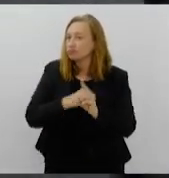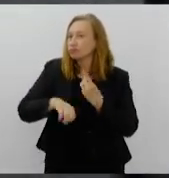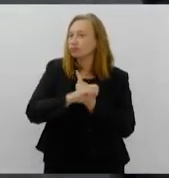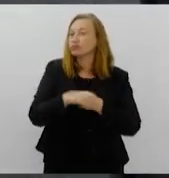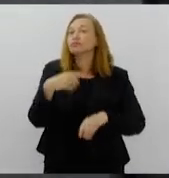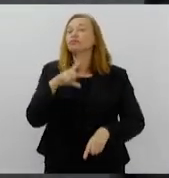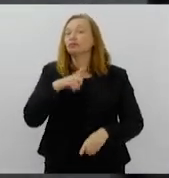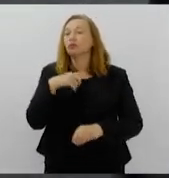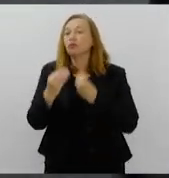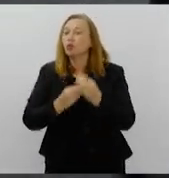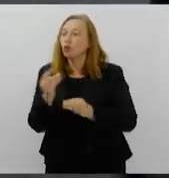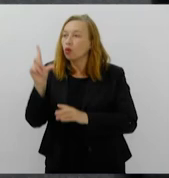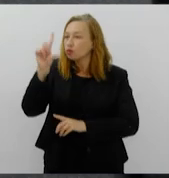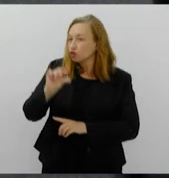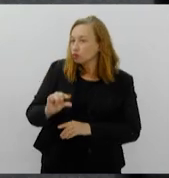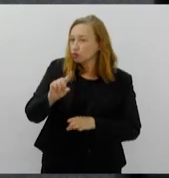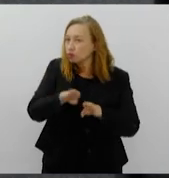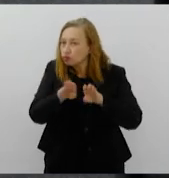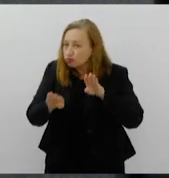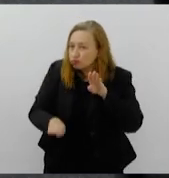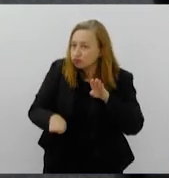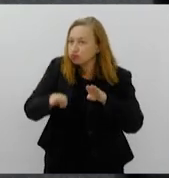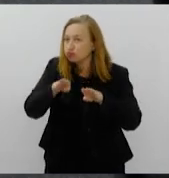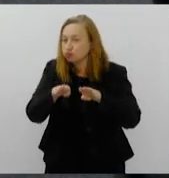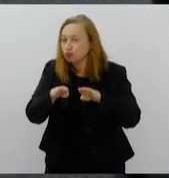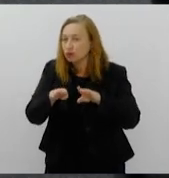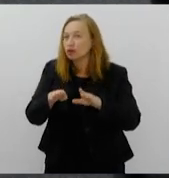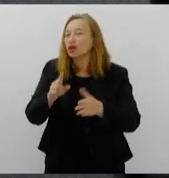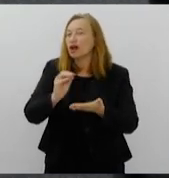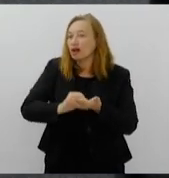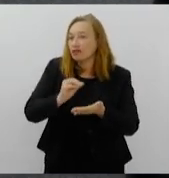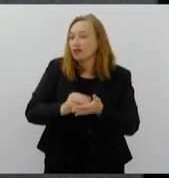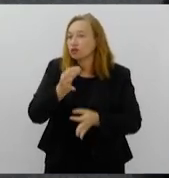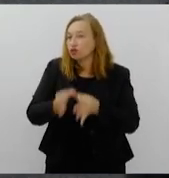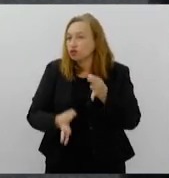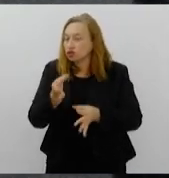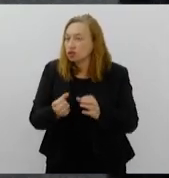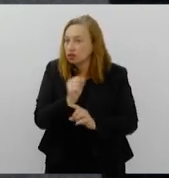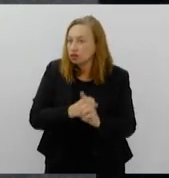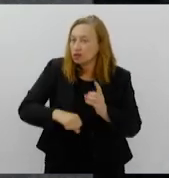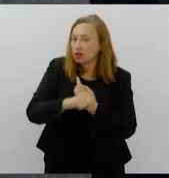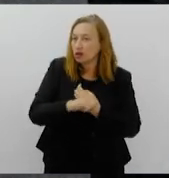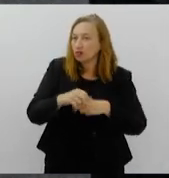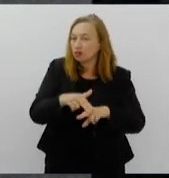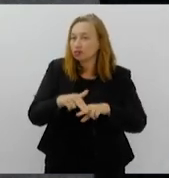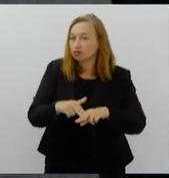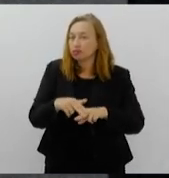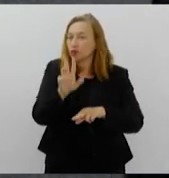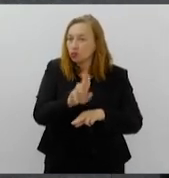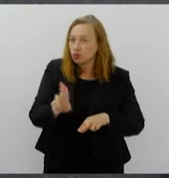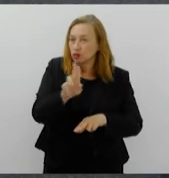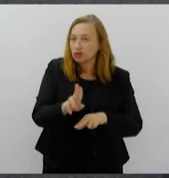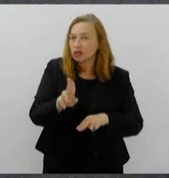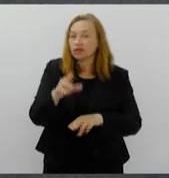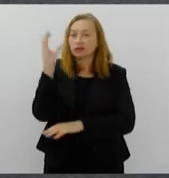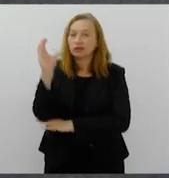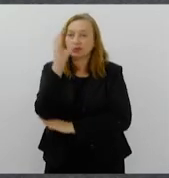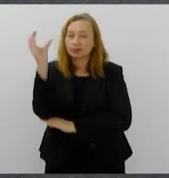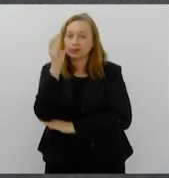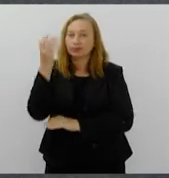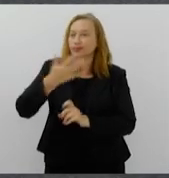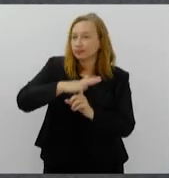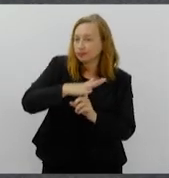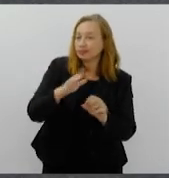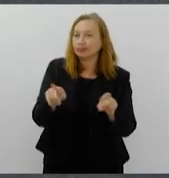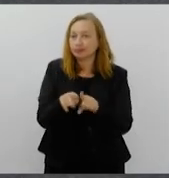como a gente diminuir a desigualdade social, a injustiça social pela ciência. Nas feiras científicas, a gente promove